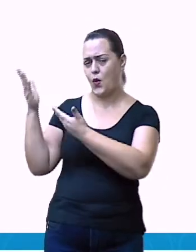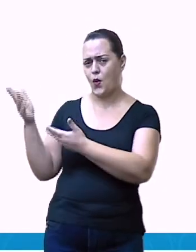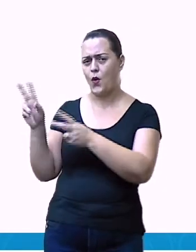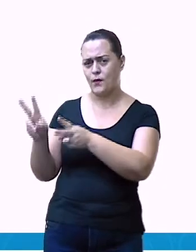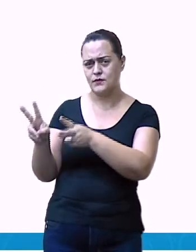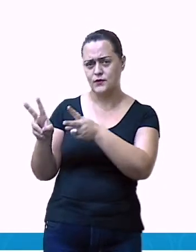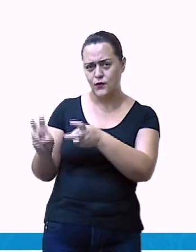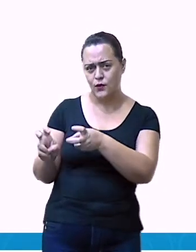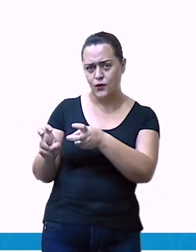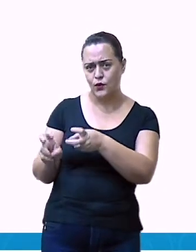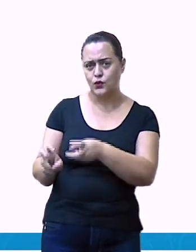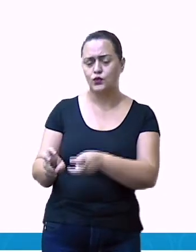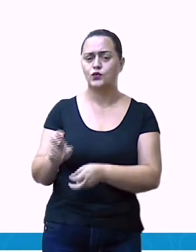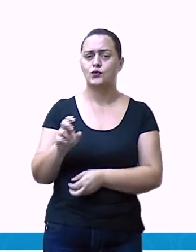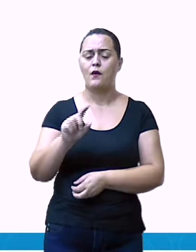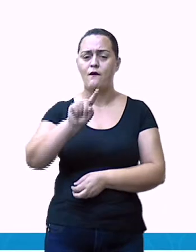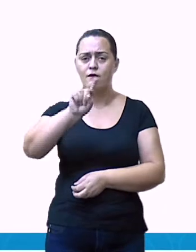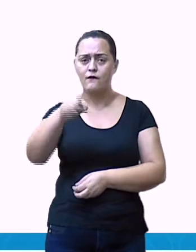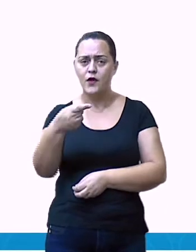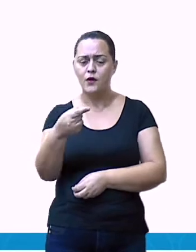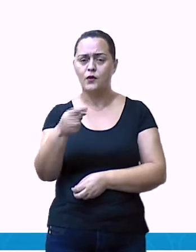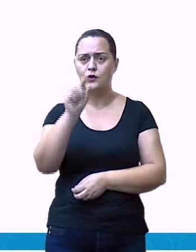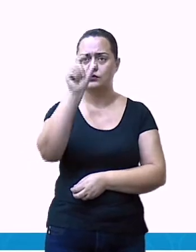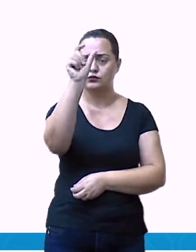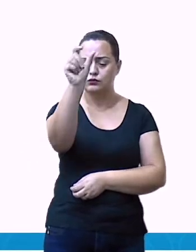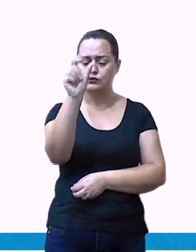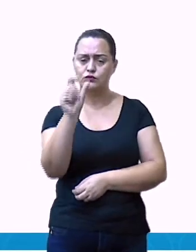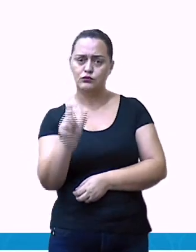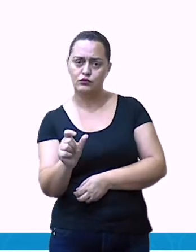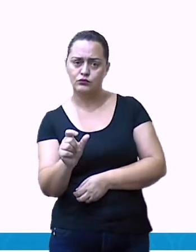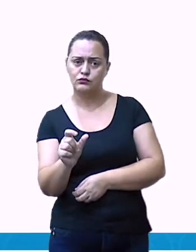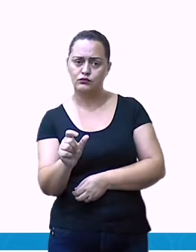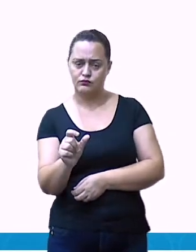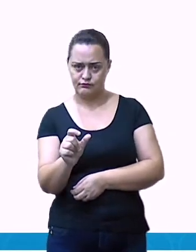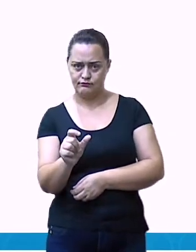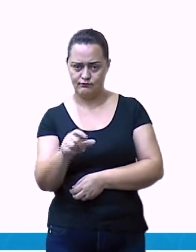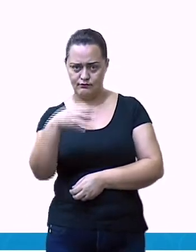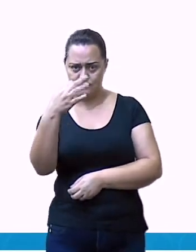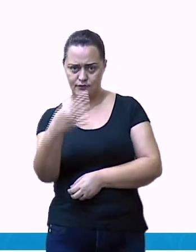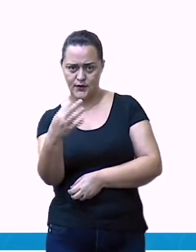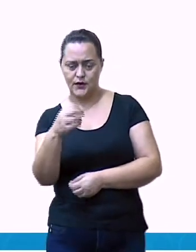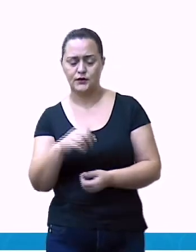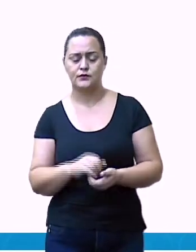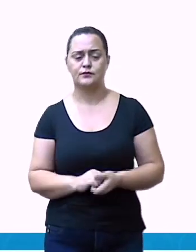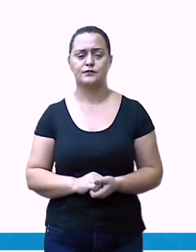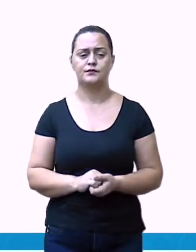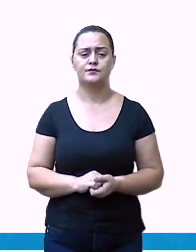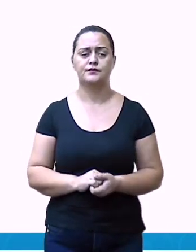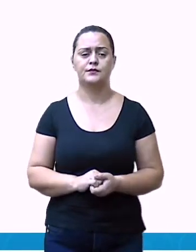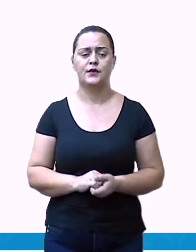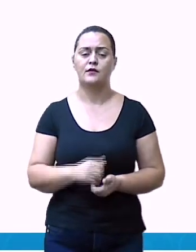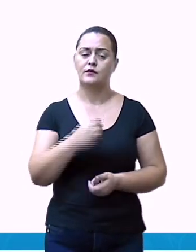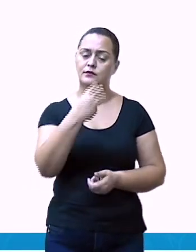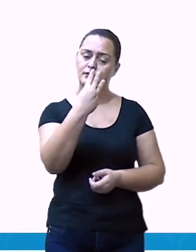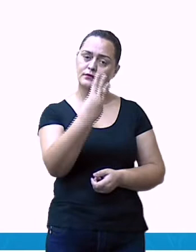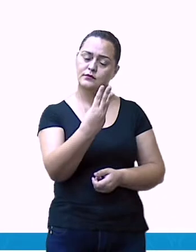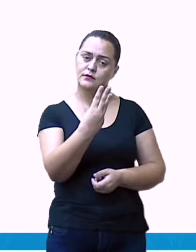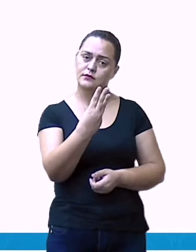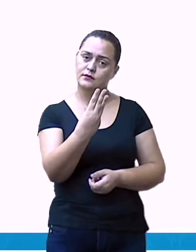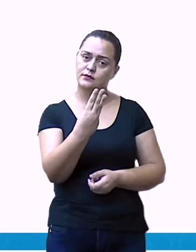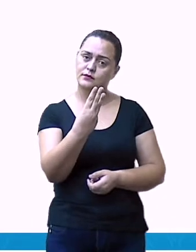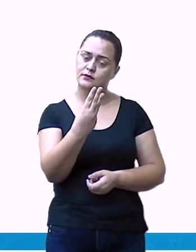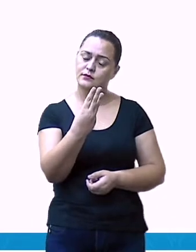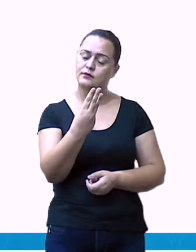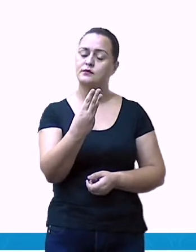3. E o que está faltando aqui para caracterizar este número como decimal? Está faltando a minha vírgula. Eu